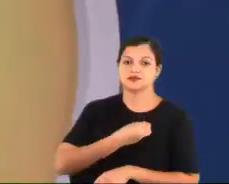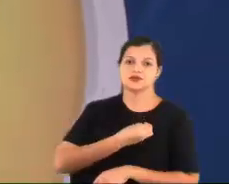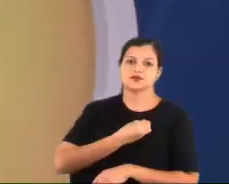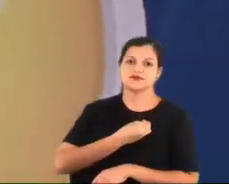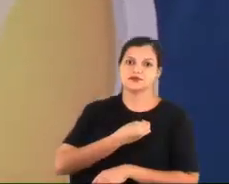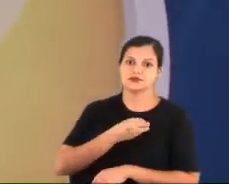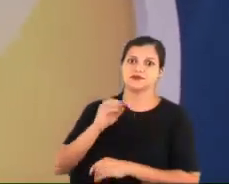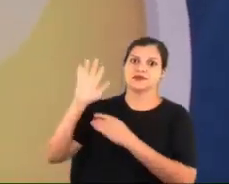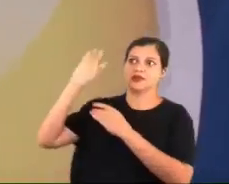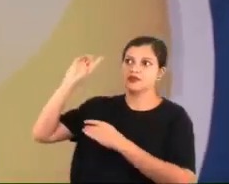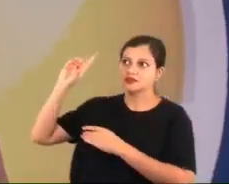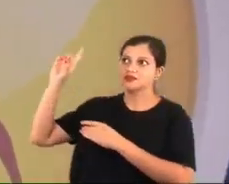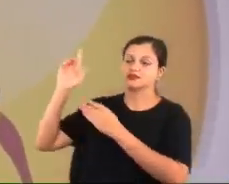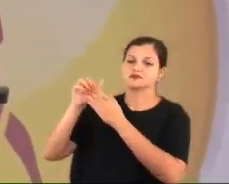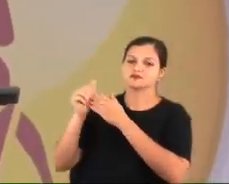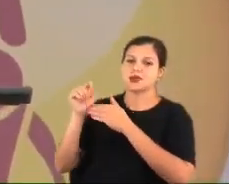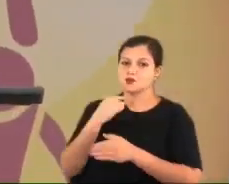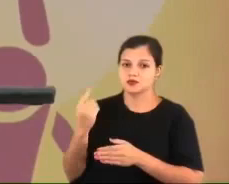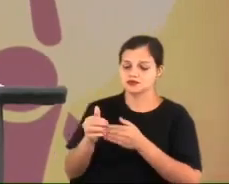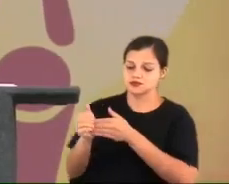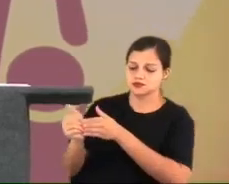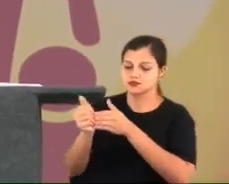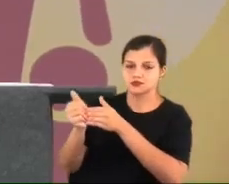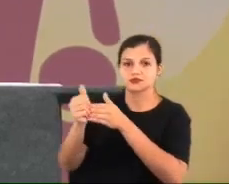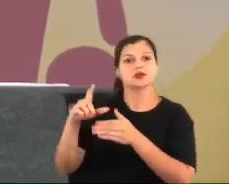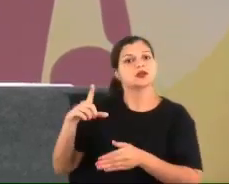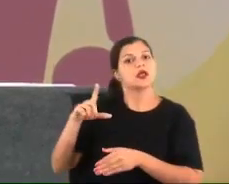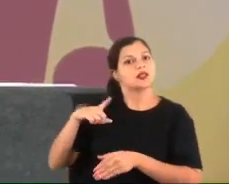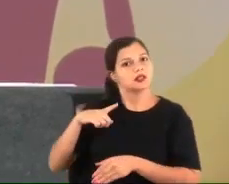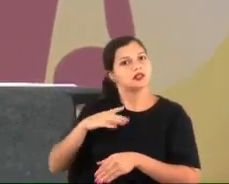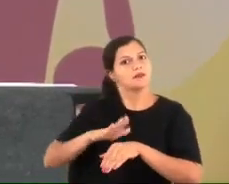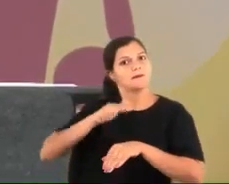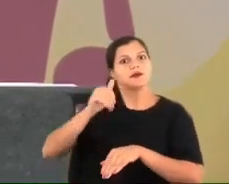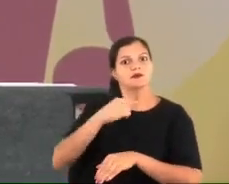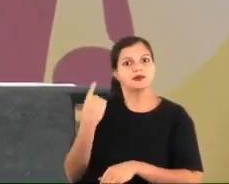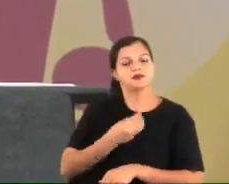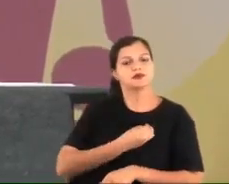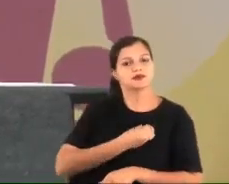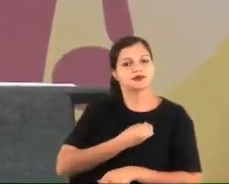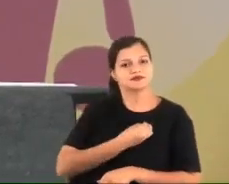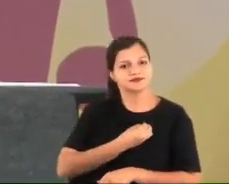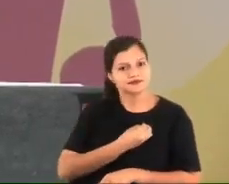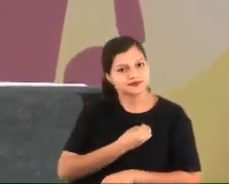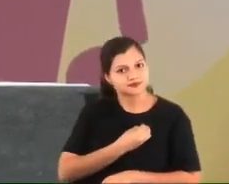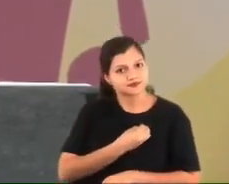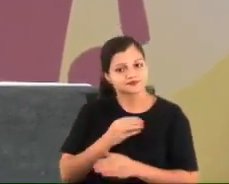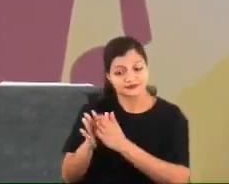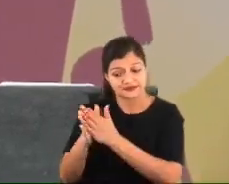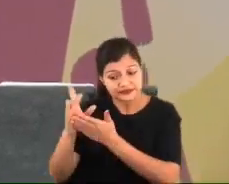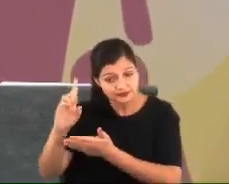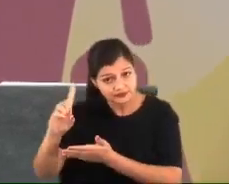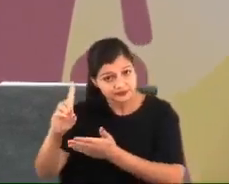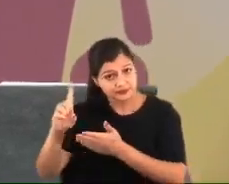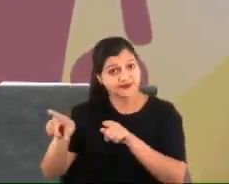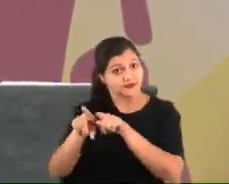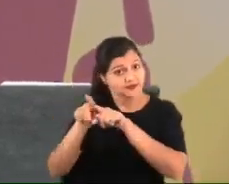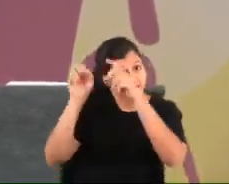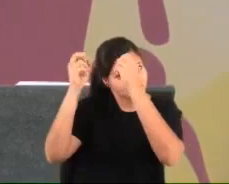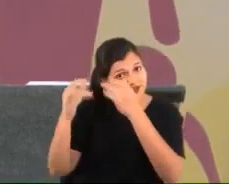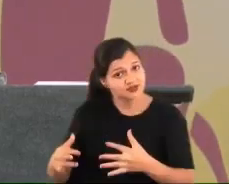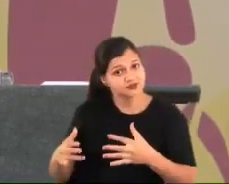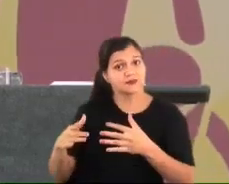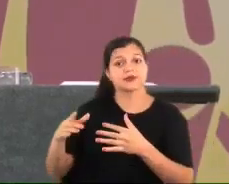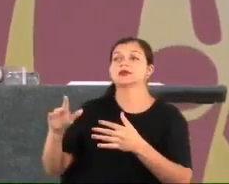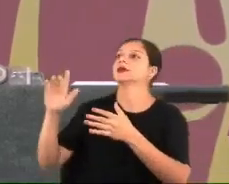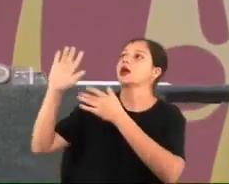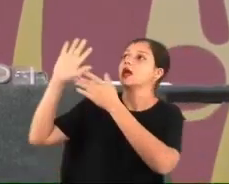o melhor para a gente. Mas o versículo não acabou ainda não. Lá ainda diz assim, guia-me pelas veredas